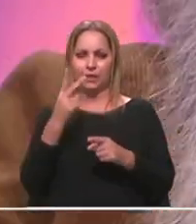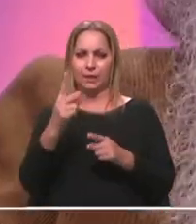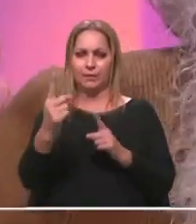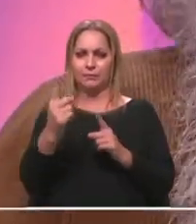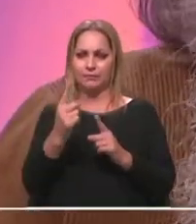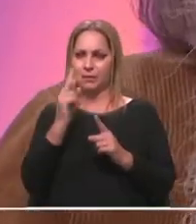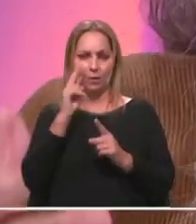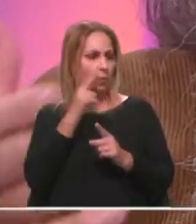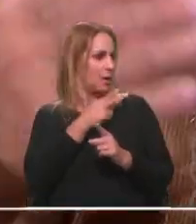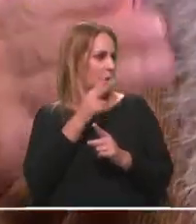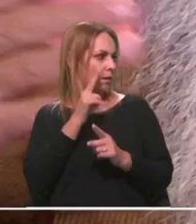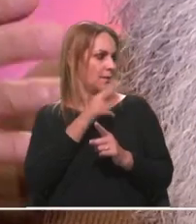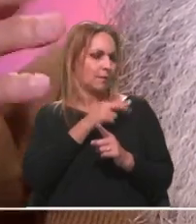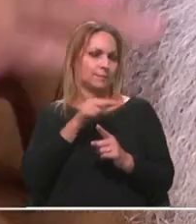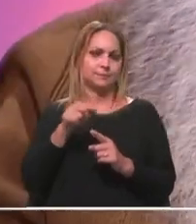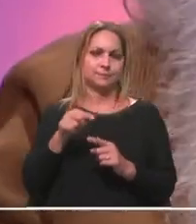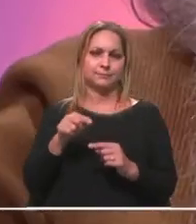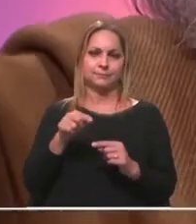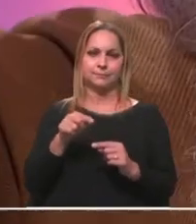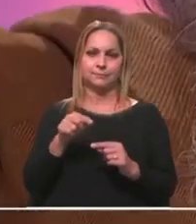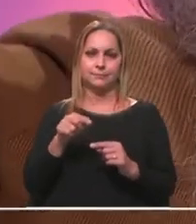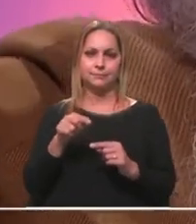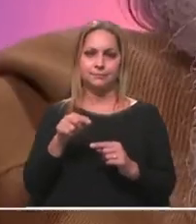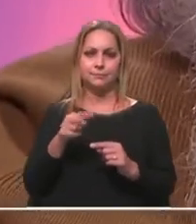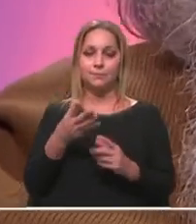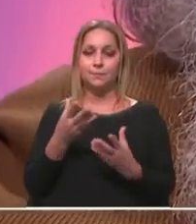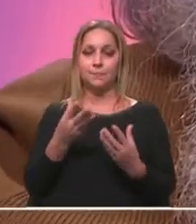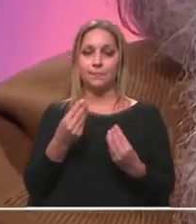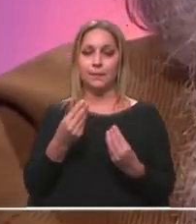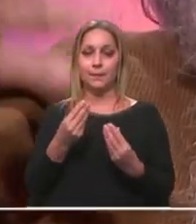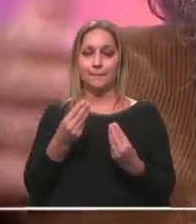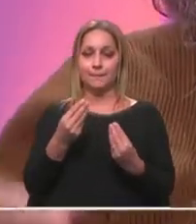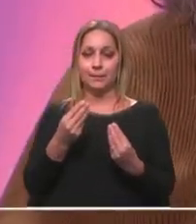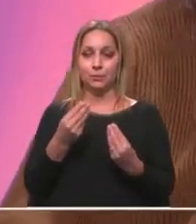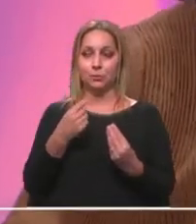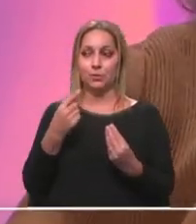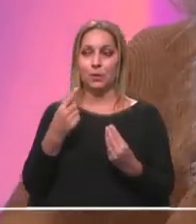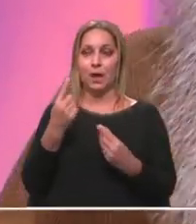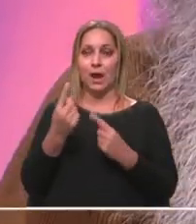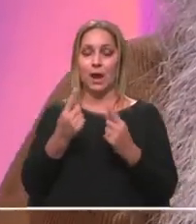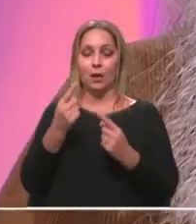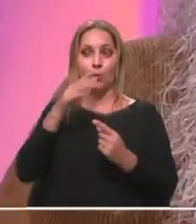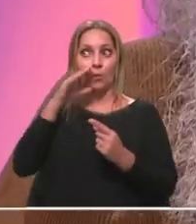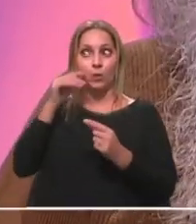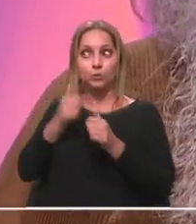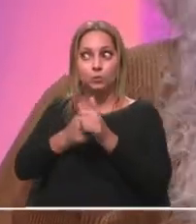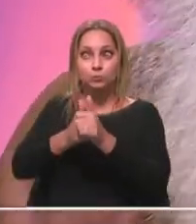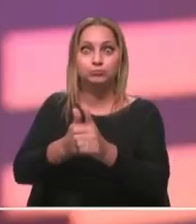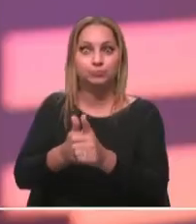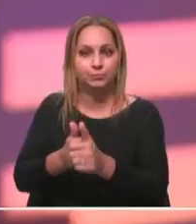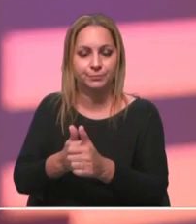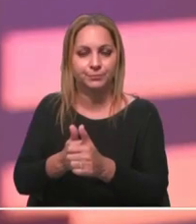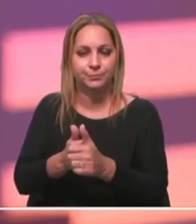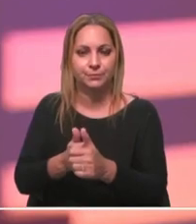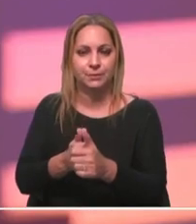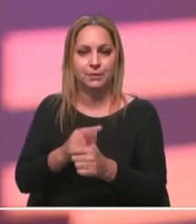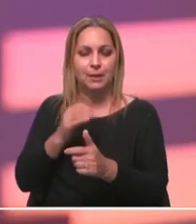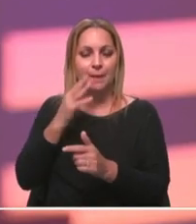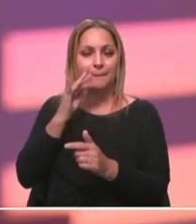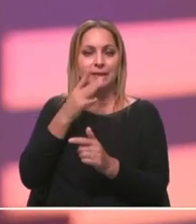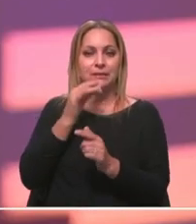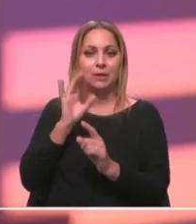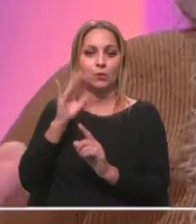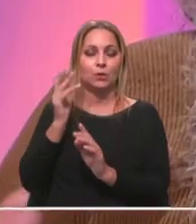vai sempre olhar para trás aquilo que sabia eventualmente com medo de que que viesse viesse alguém acompanhar ISS P Natal quando fores lá à